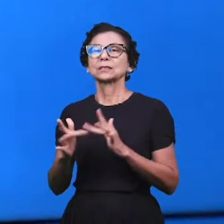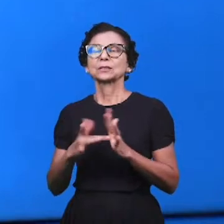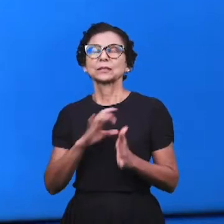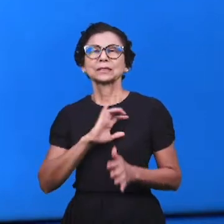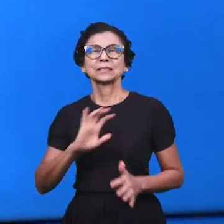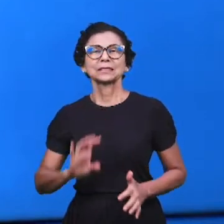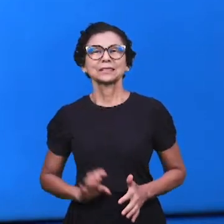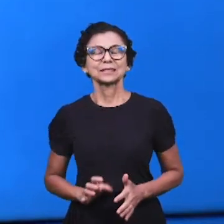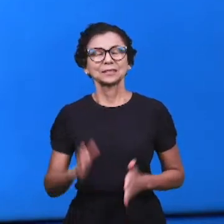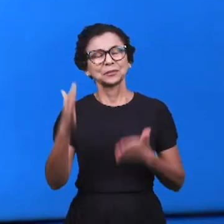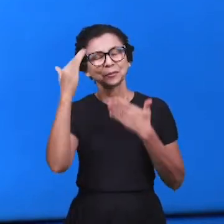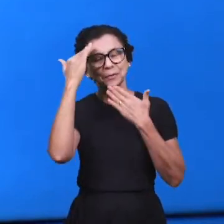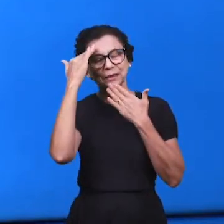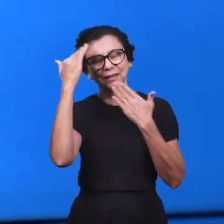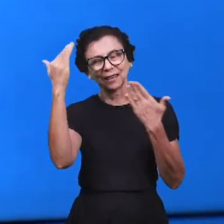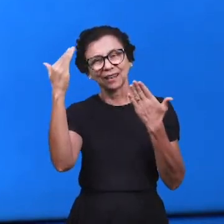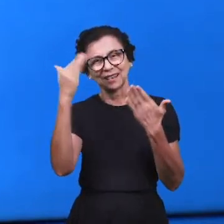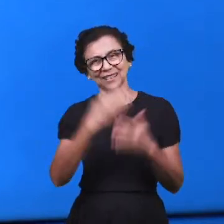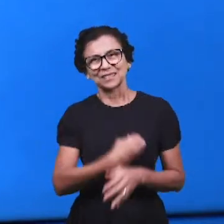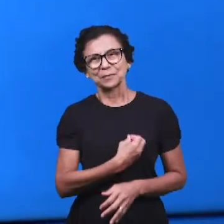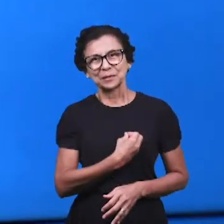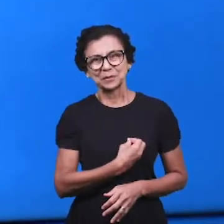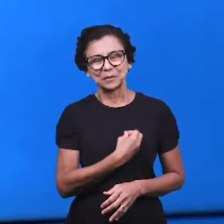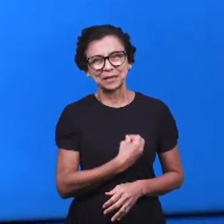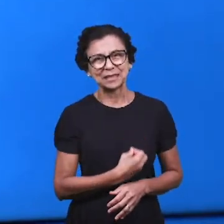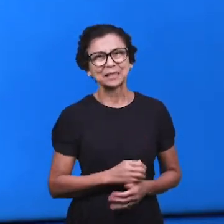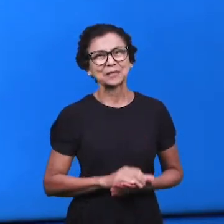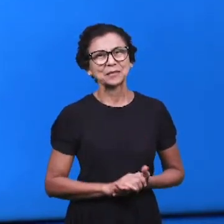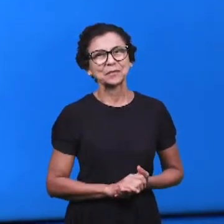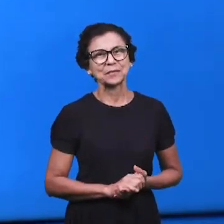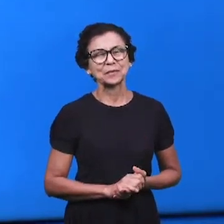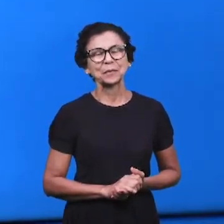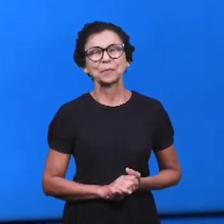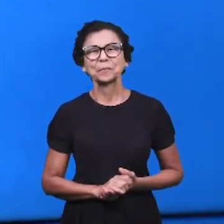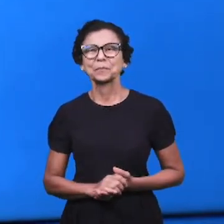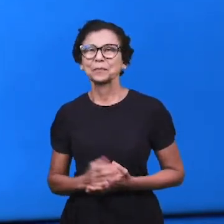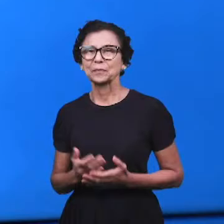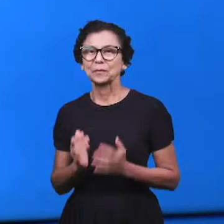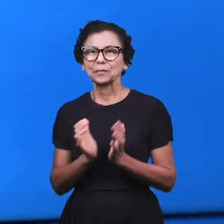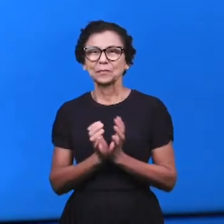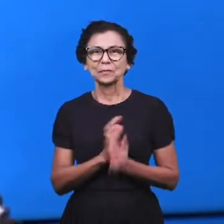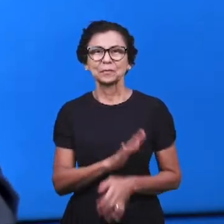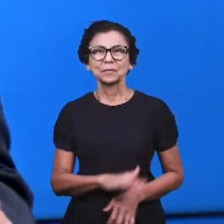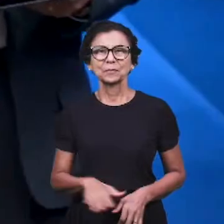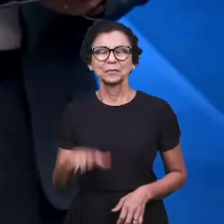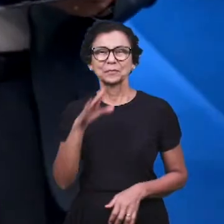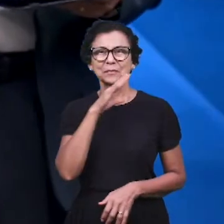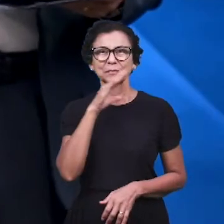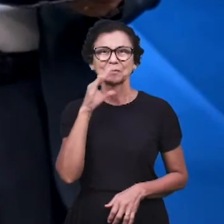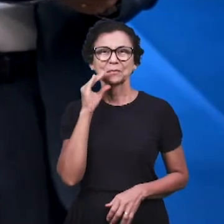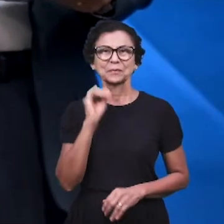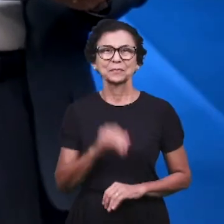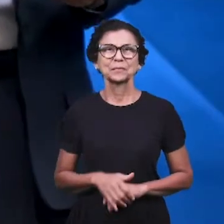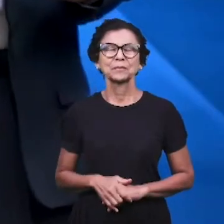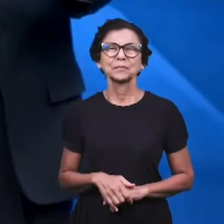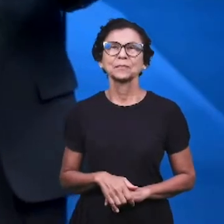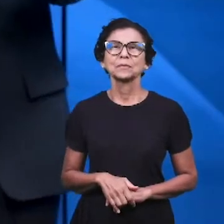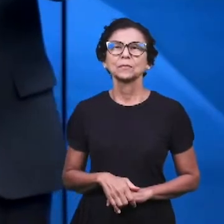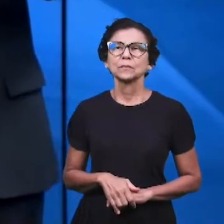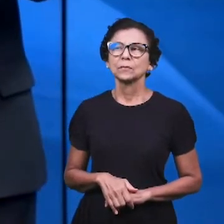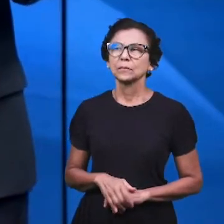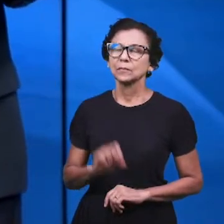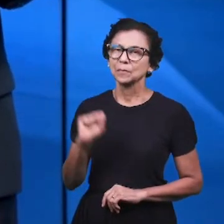pela participação dos nossos irmãos que representam a classe de crianças, intermediários e adolescentes. Partimos agora para a